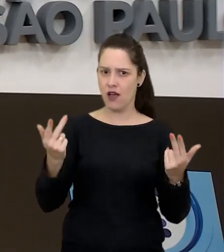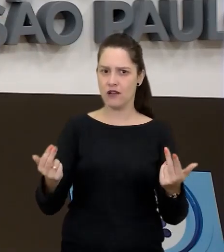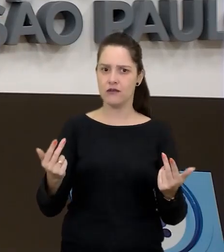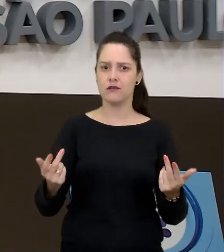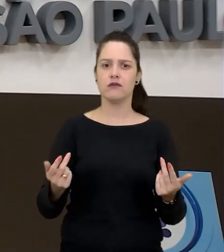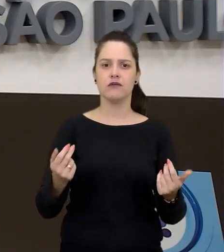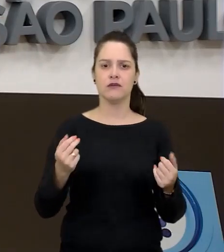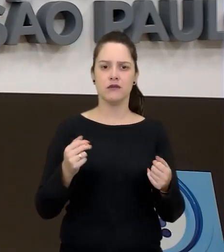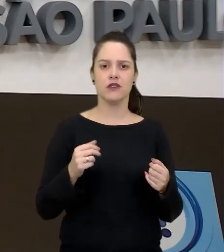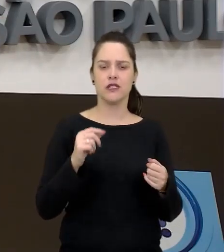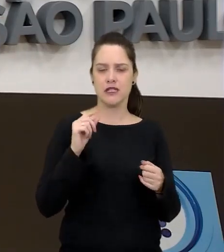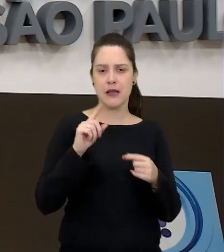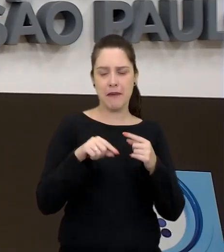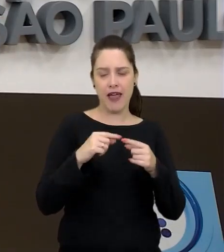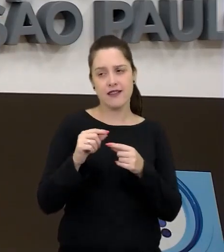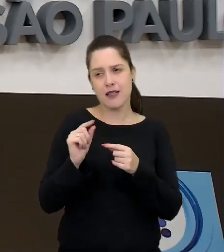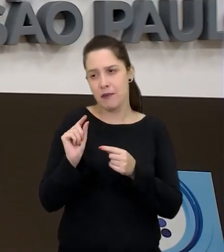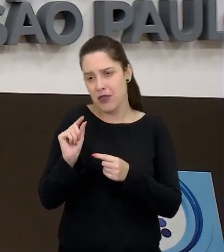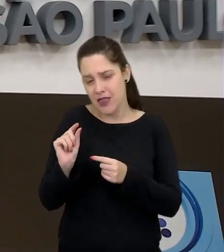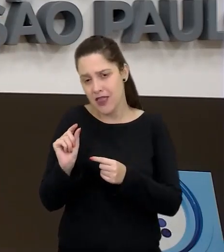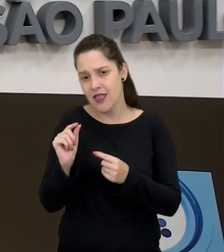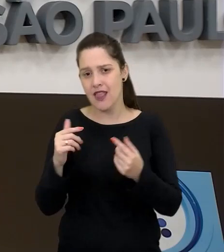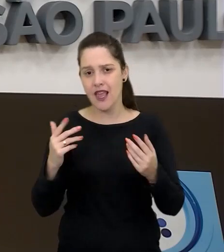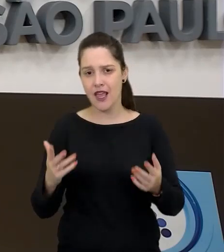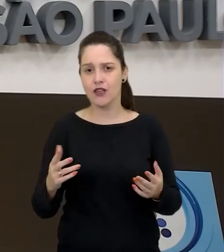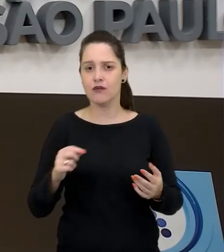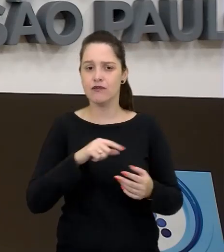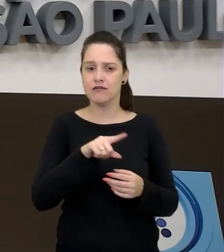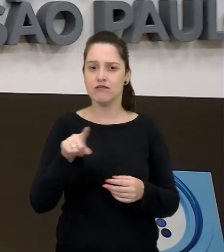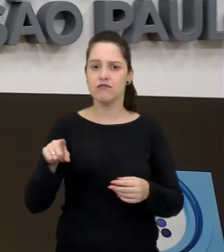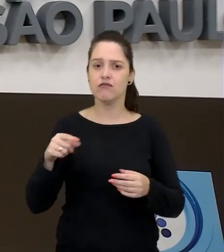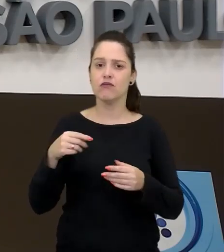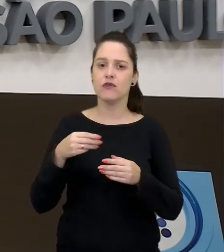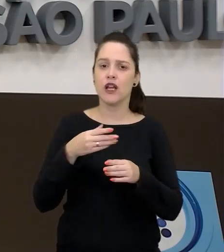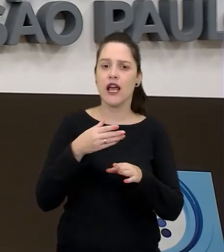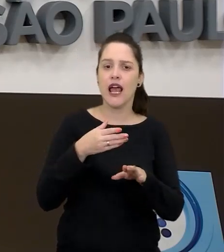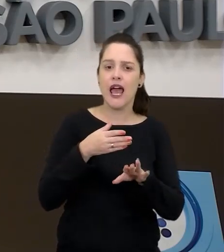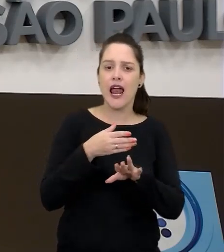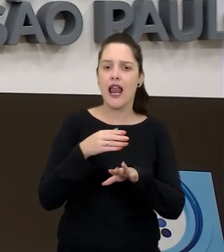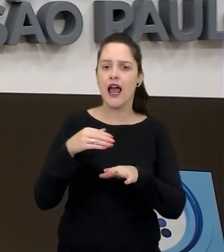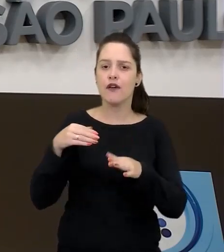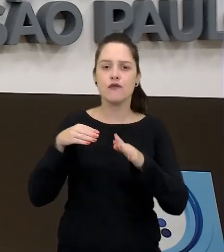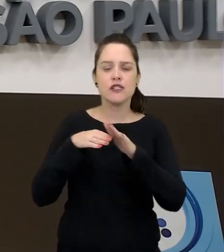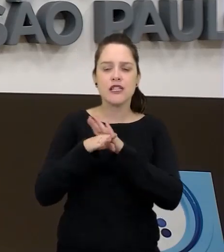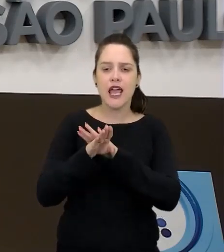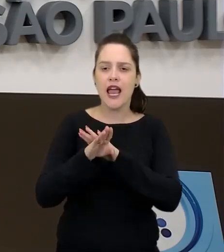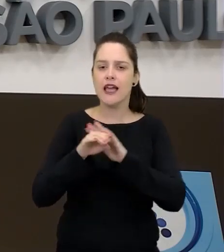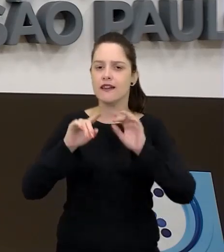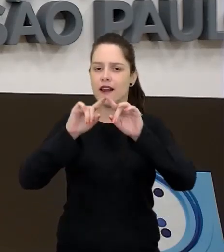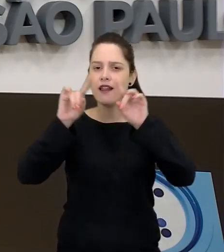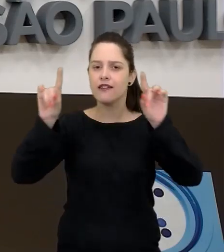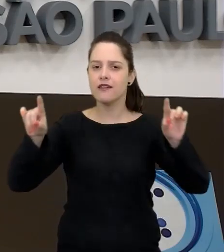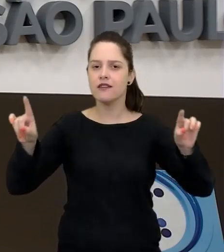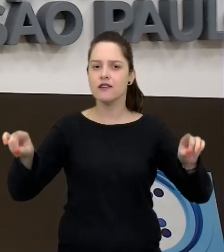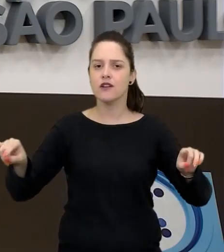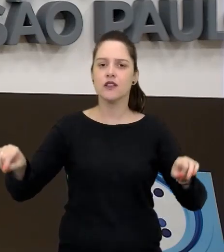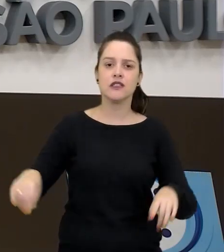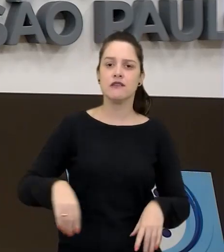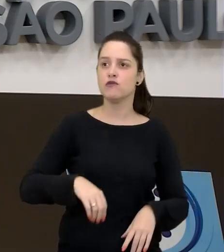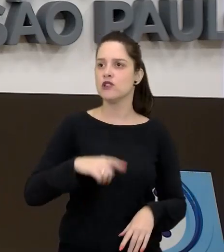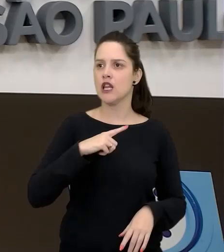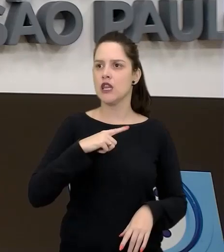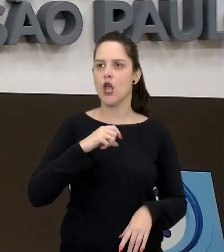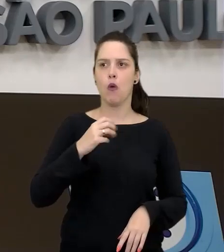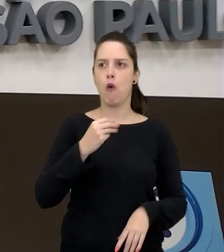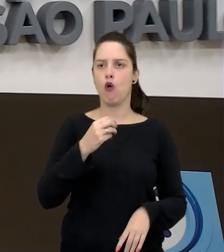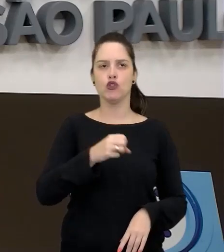bolso, porque eles são pequenininhos, né? Então, você entra lá na tabela, lá, você vai ver 300 Pokémons, aquilo